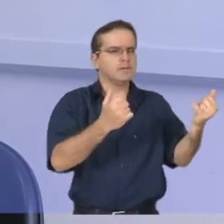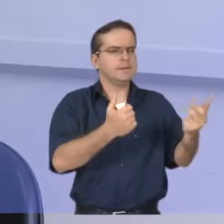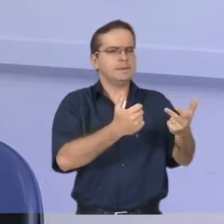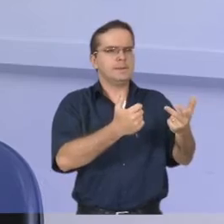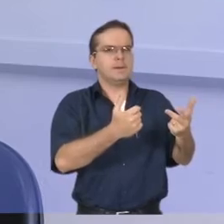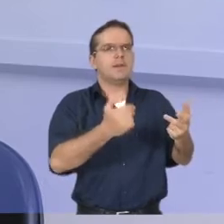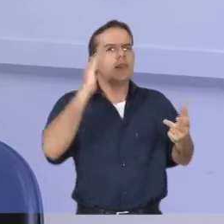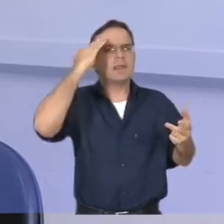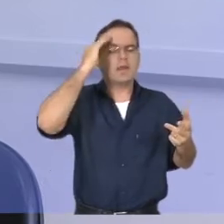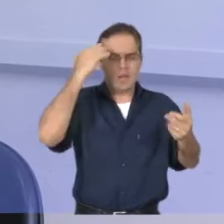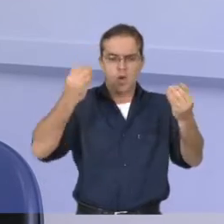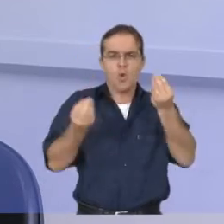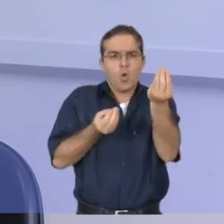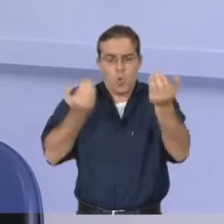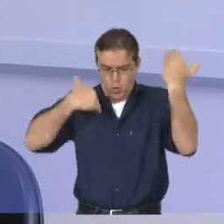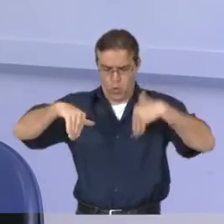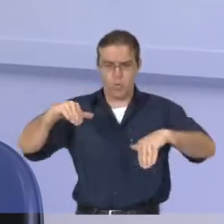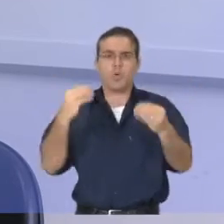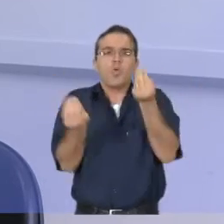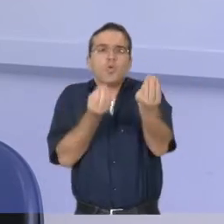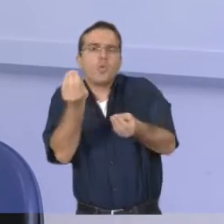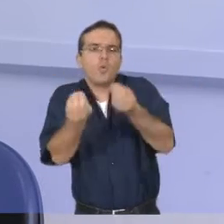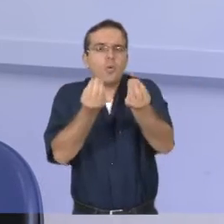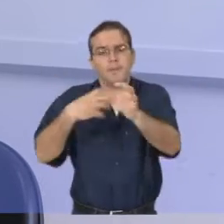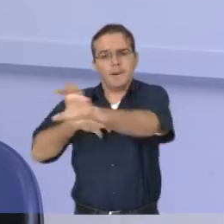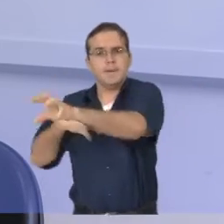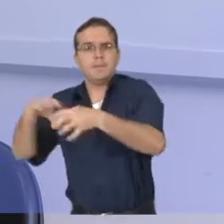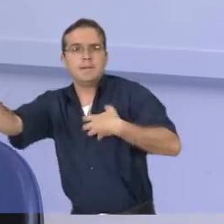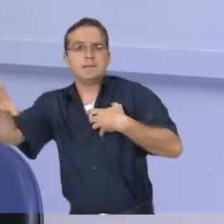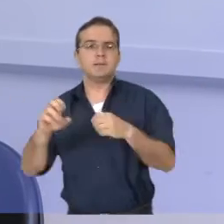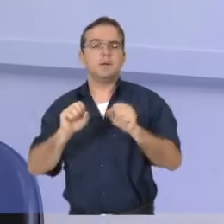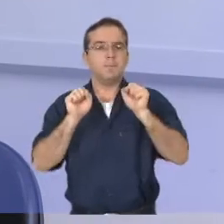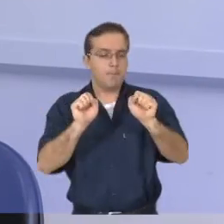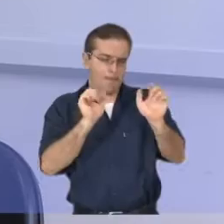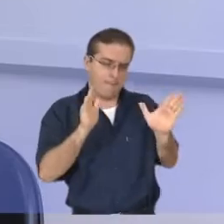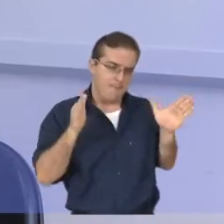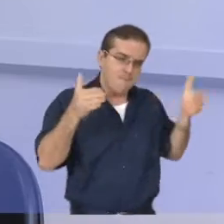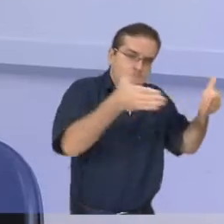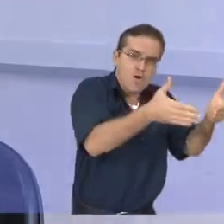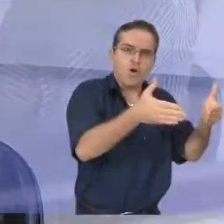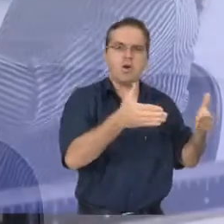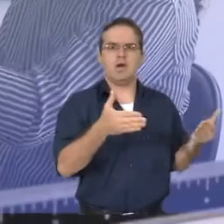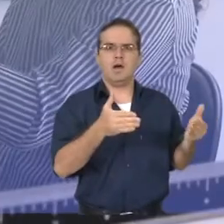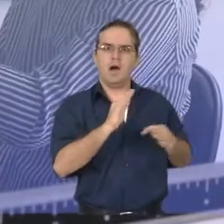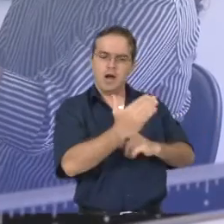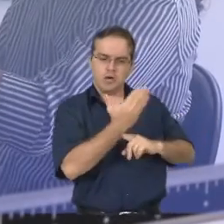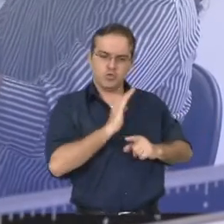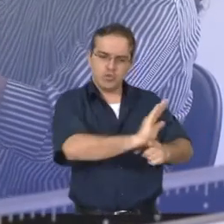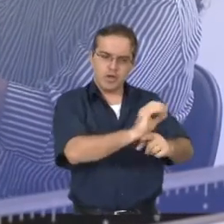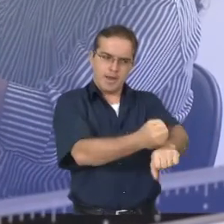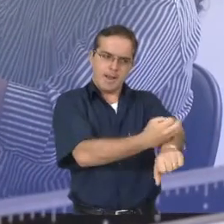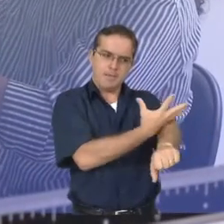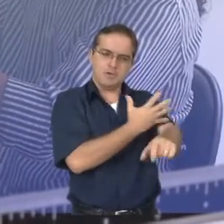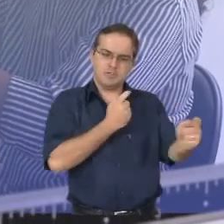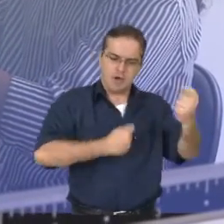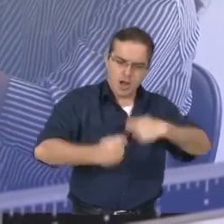dá o funcionamento da empatia e atuar em intervenções voltadas para a nossa regulação emocional. O que a gente